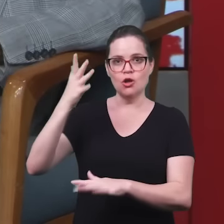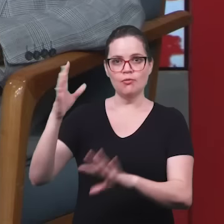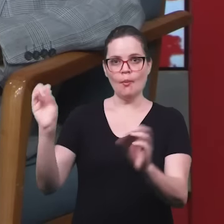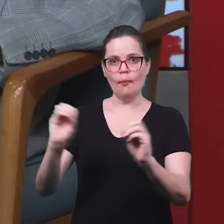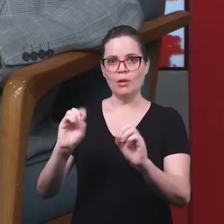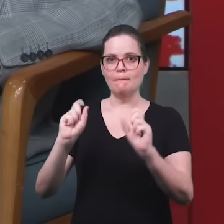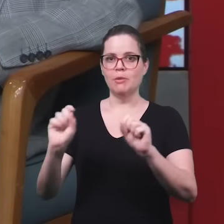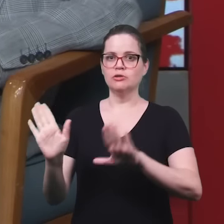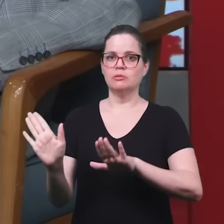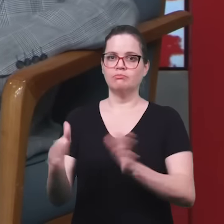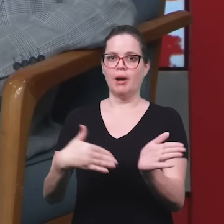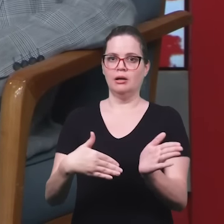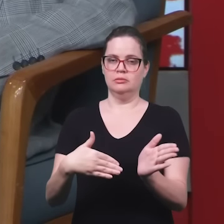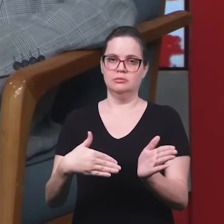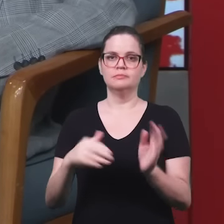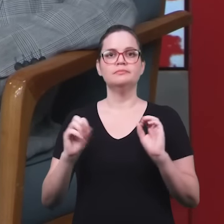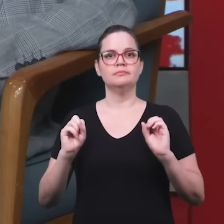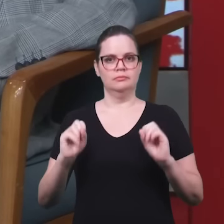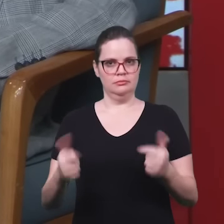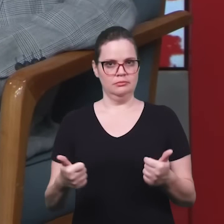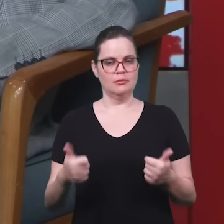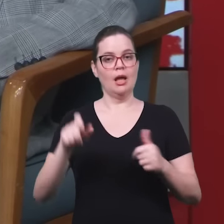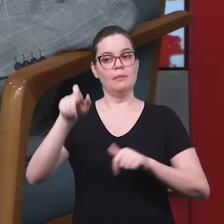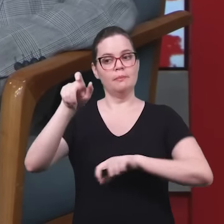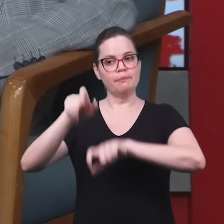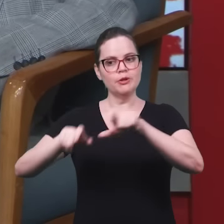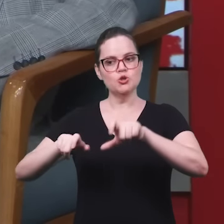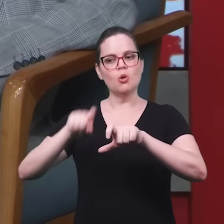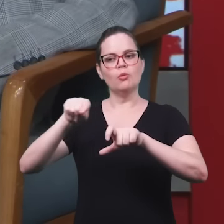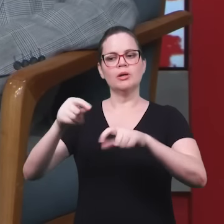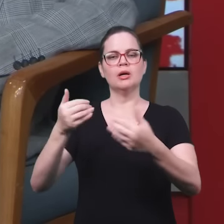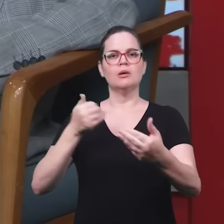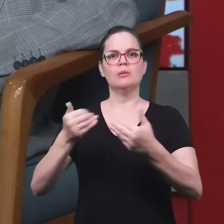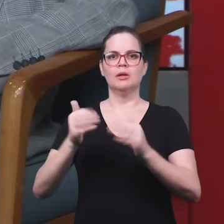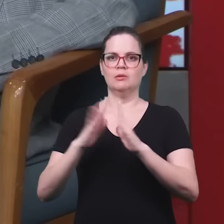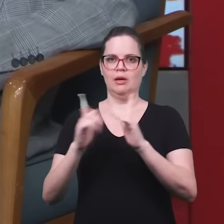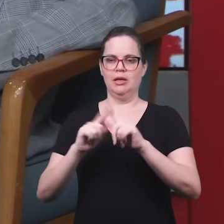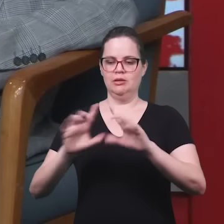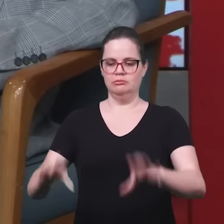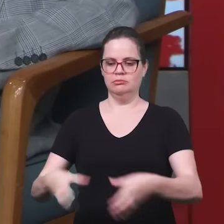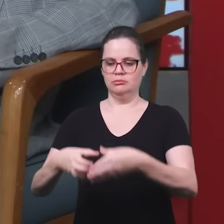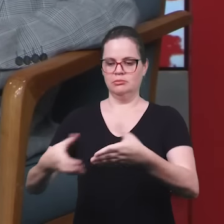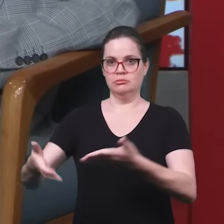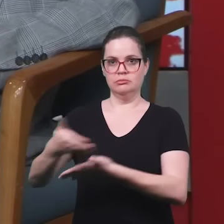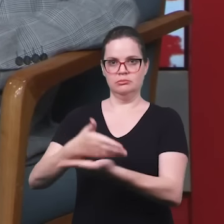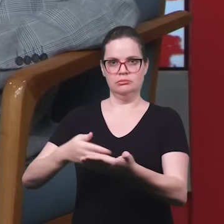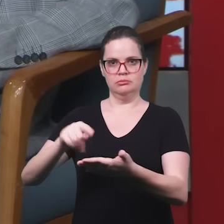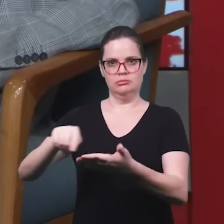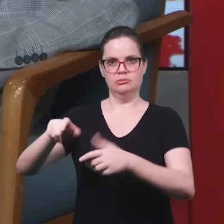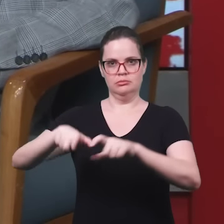entendendo tudo isso que se processa na vida da igreja.